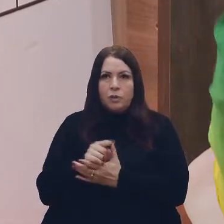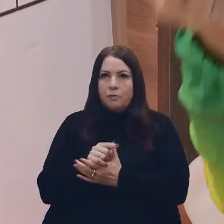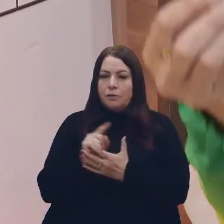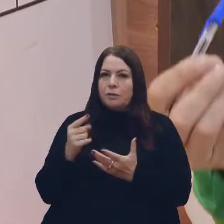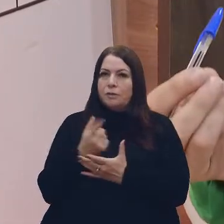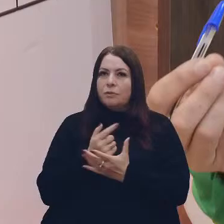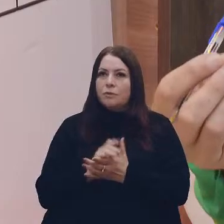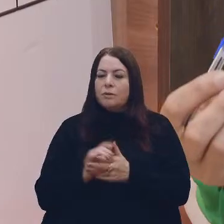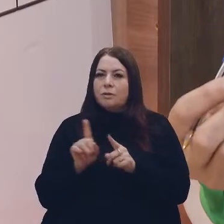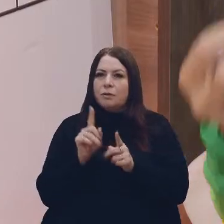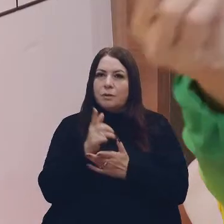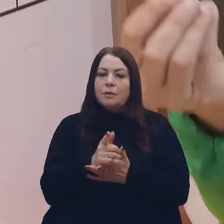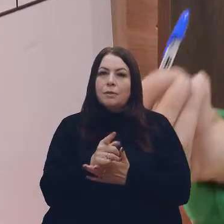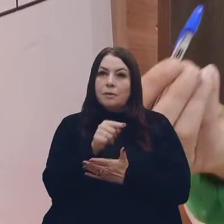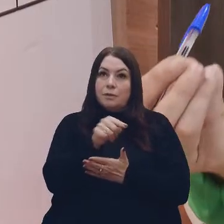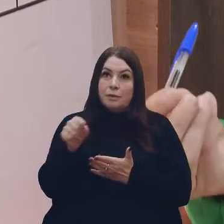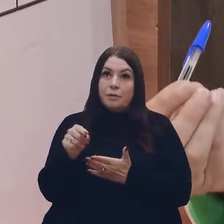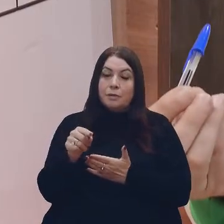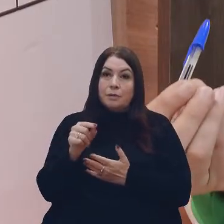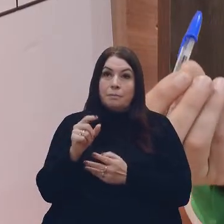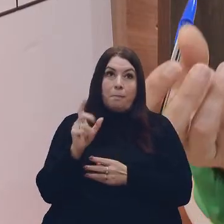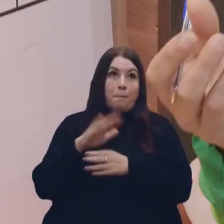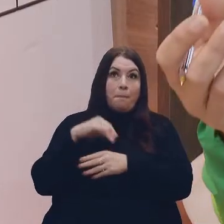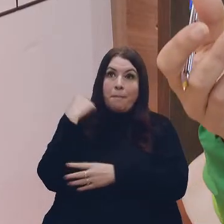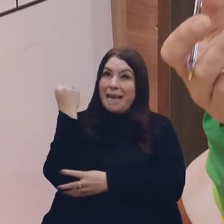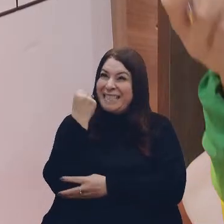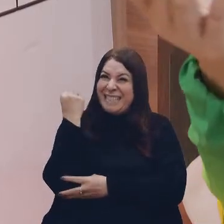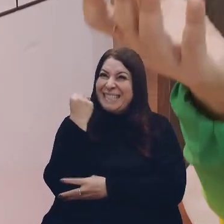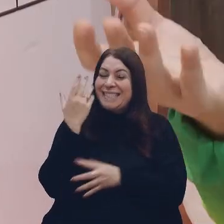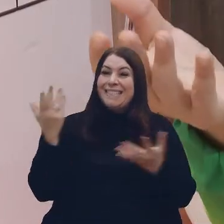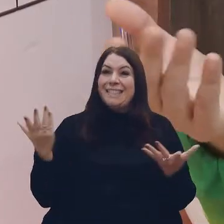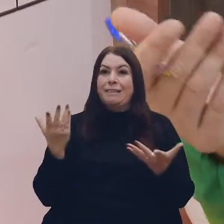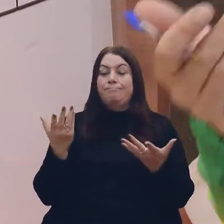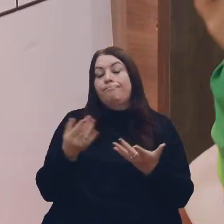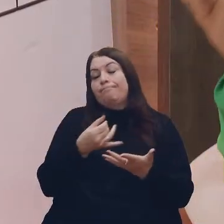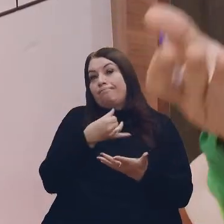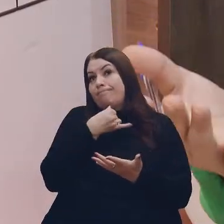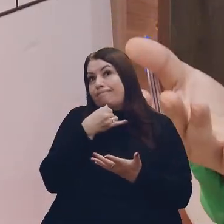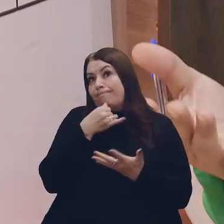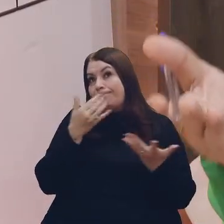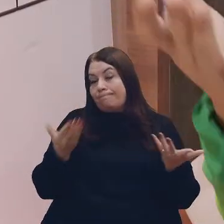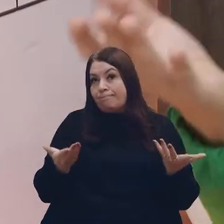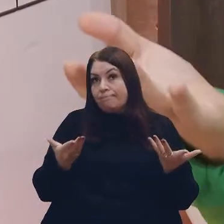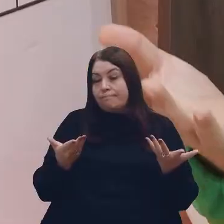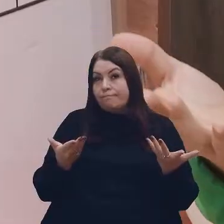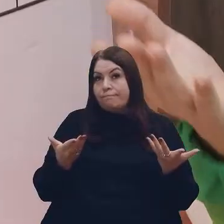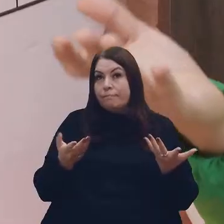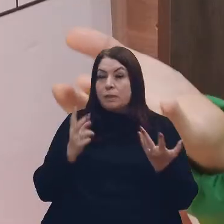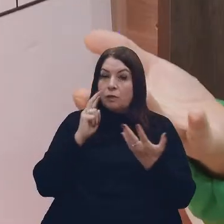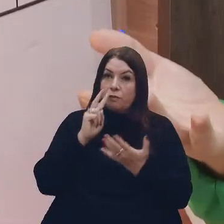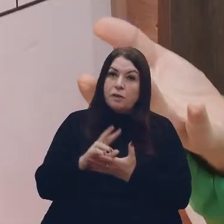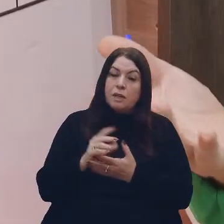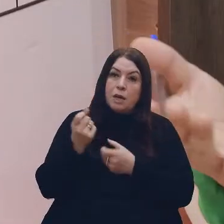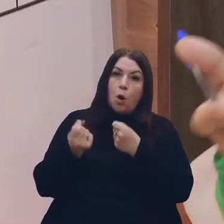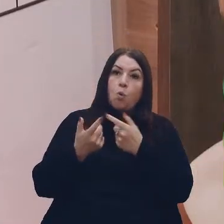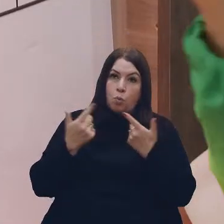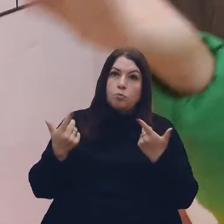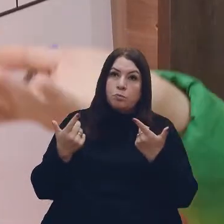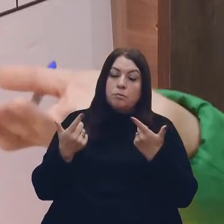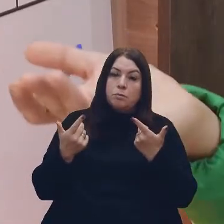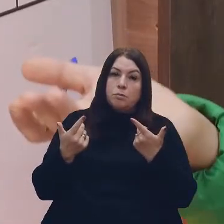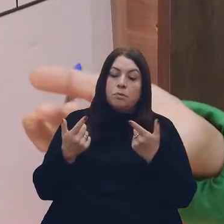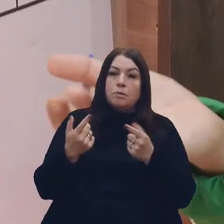E nesses casos extremos, né? Então, infelizmente, a gente vê que em alguns